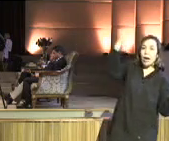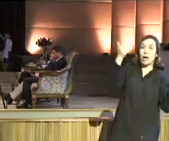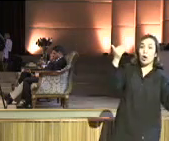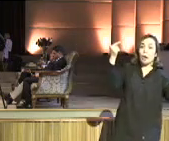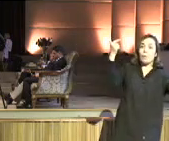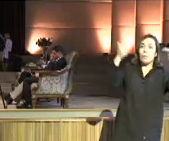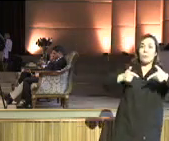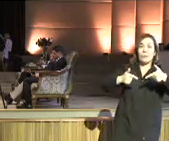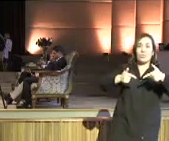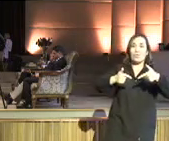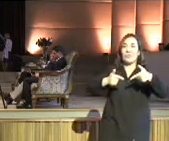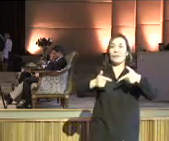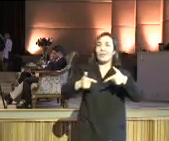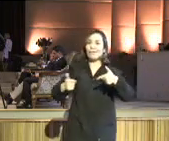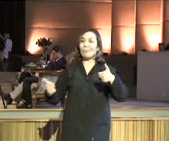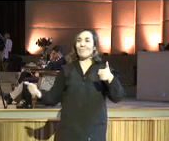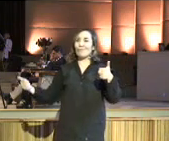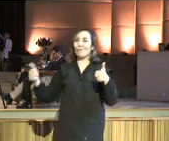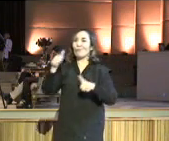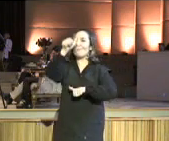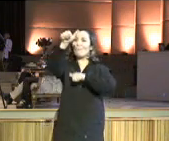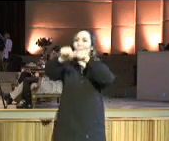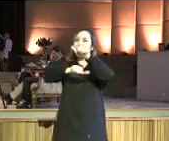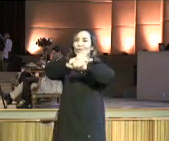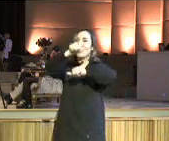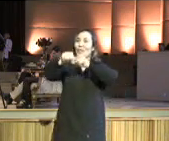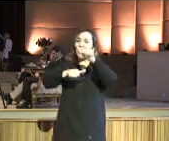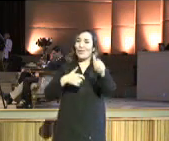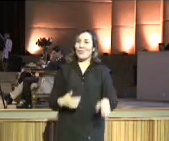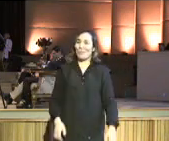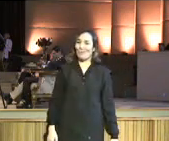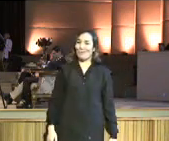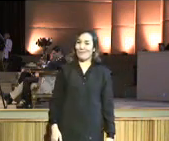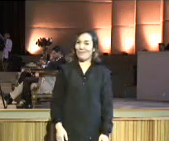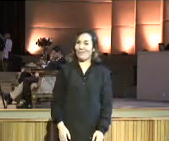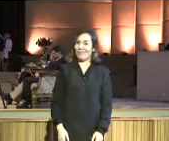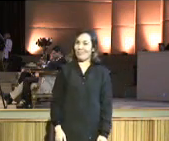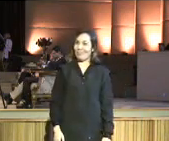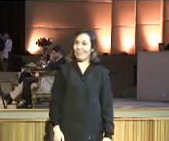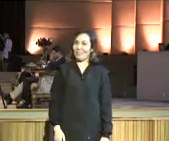O exército das vitórias mudou de lado.